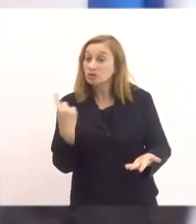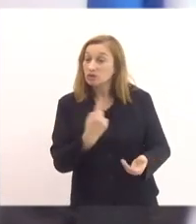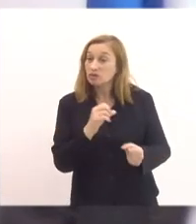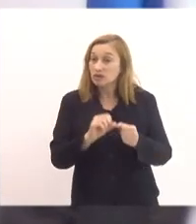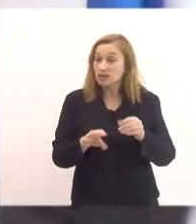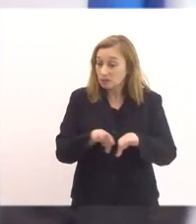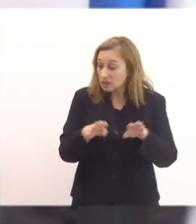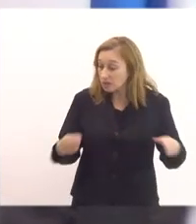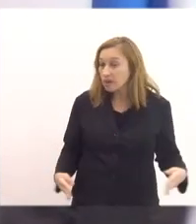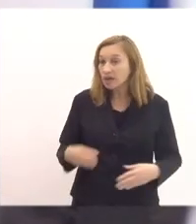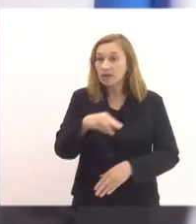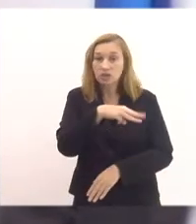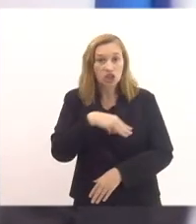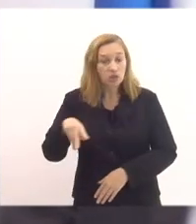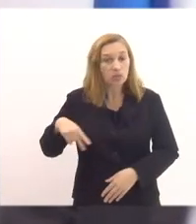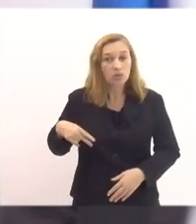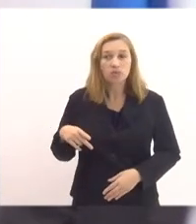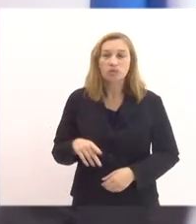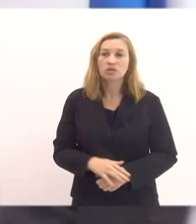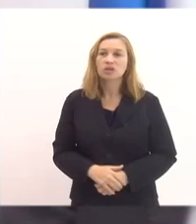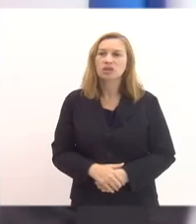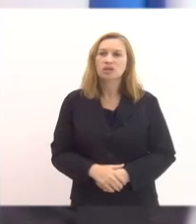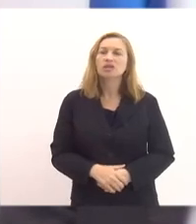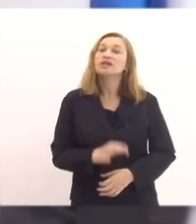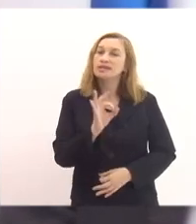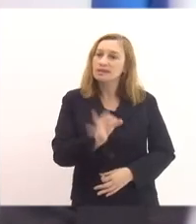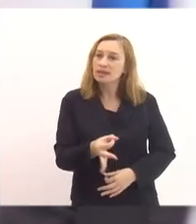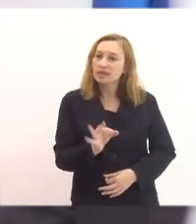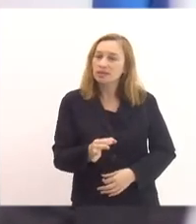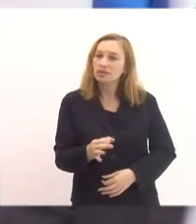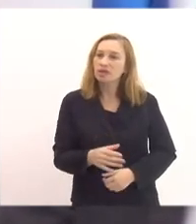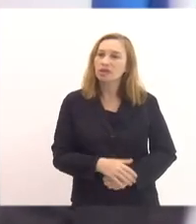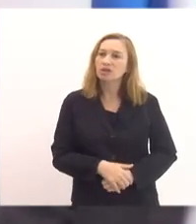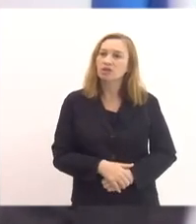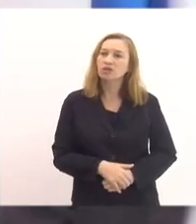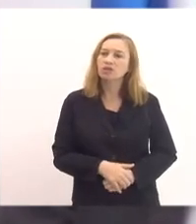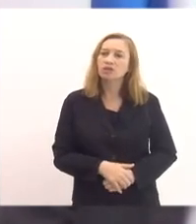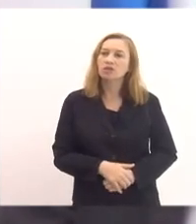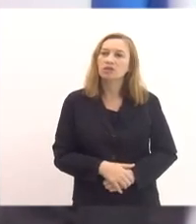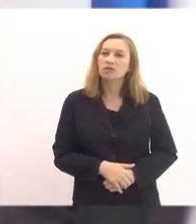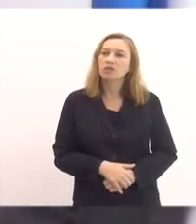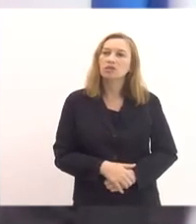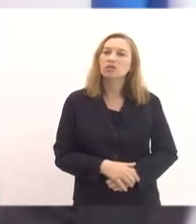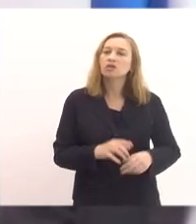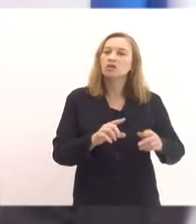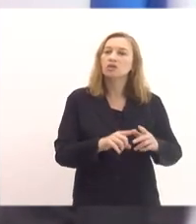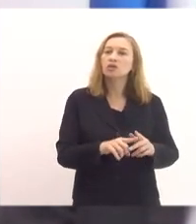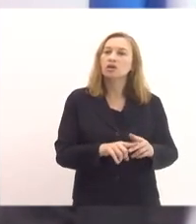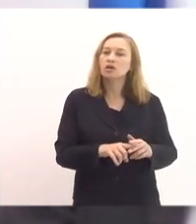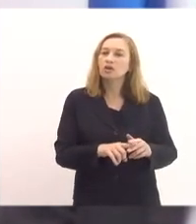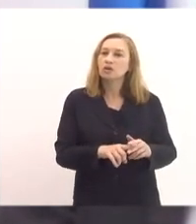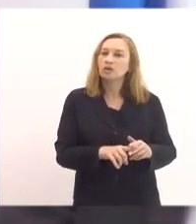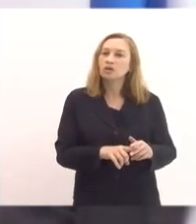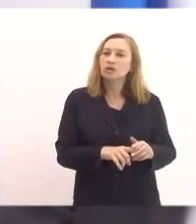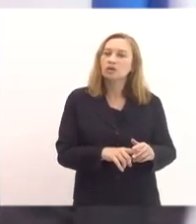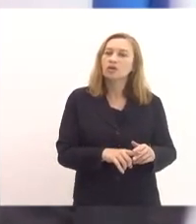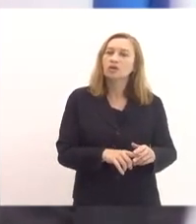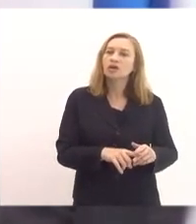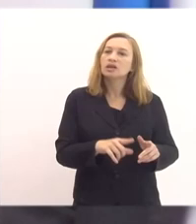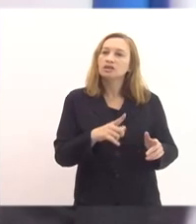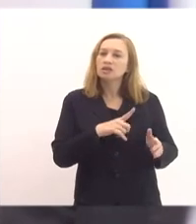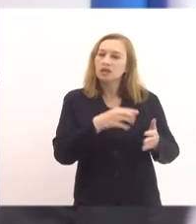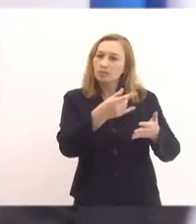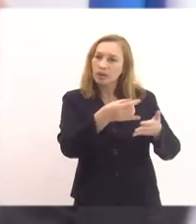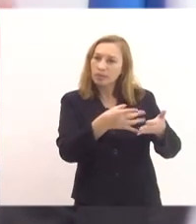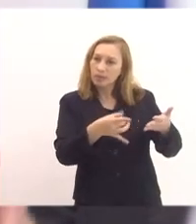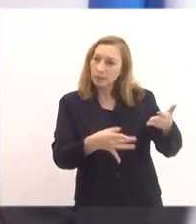mesa com o MP é justamente ter, nesse eventual termo de ajustamento de conduta, os critérios que